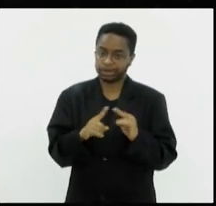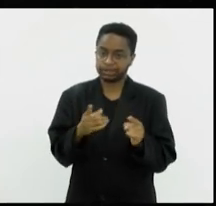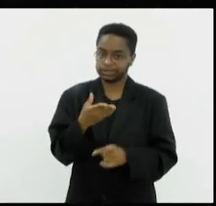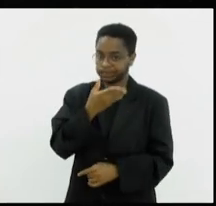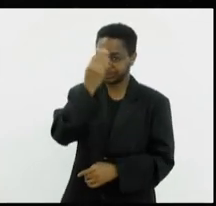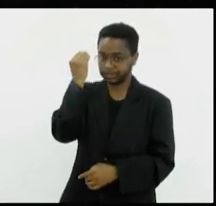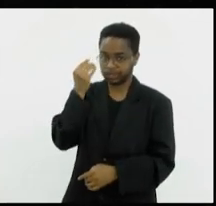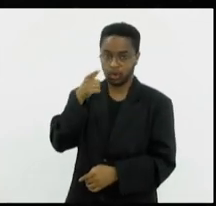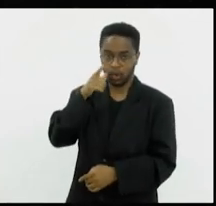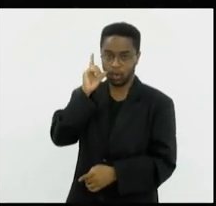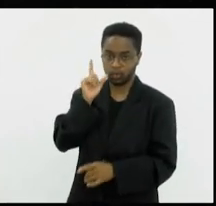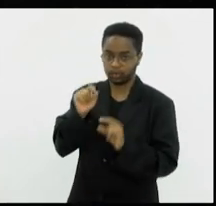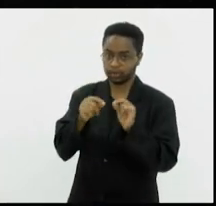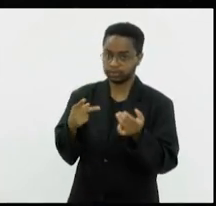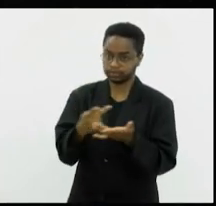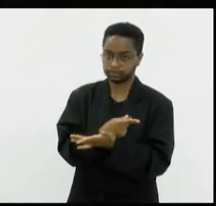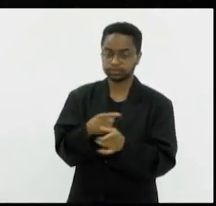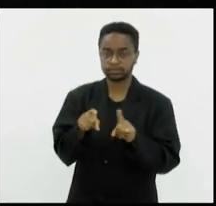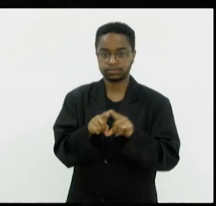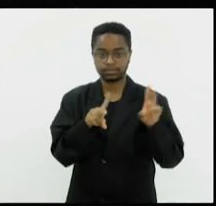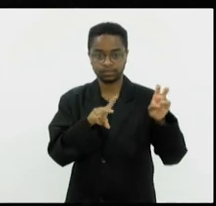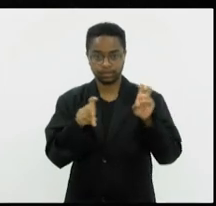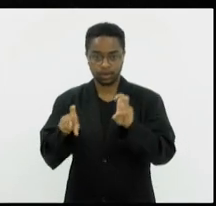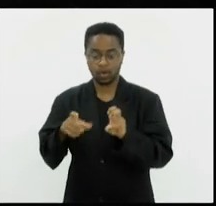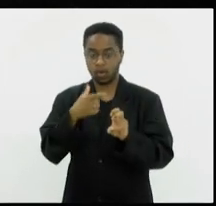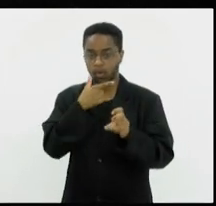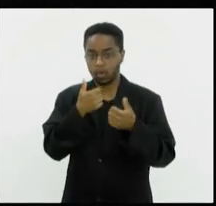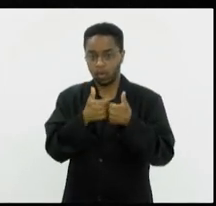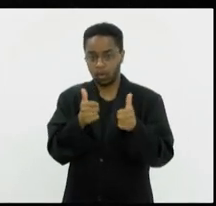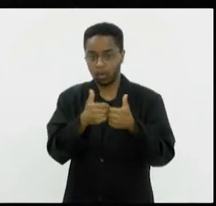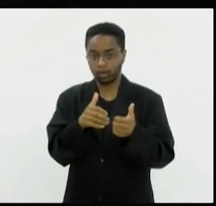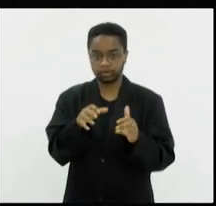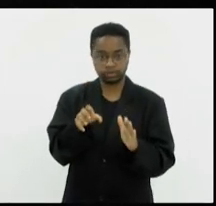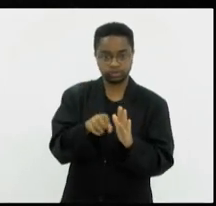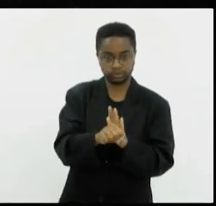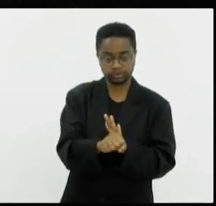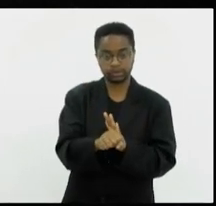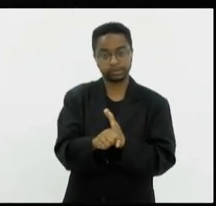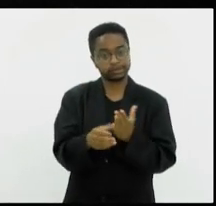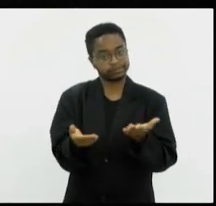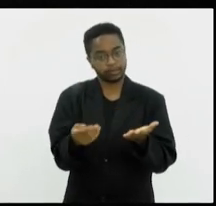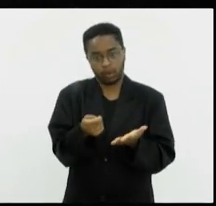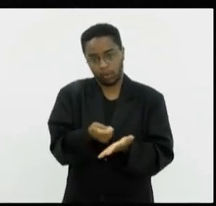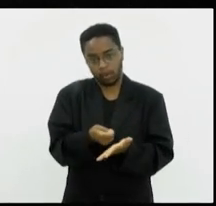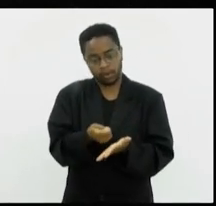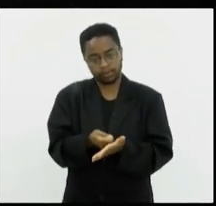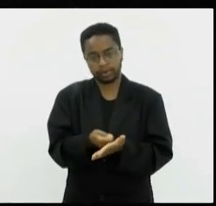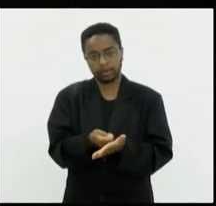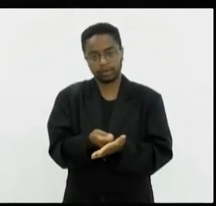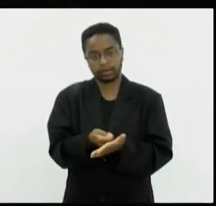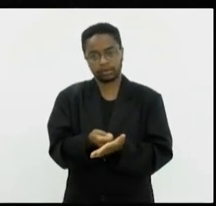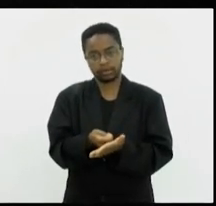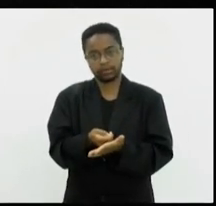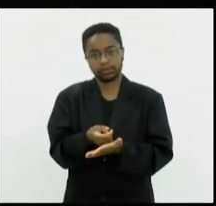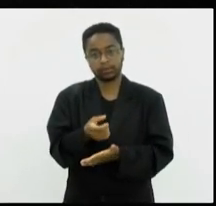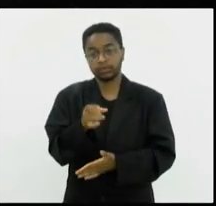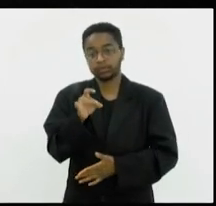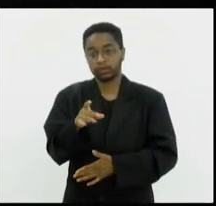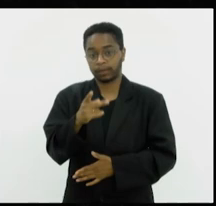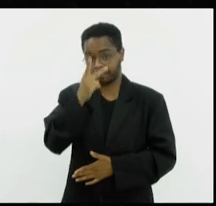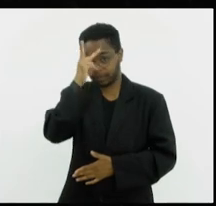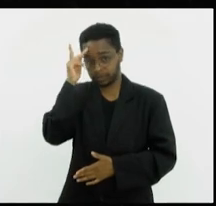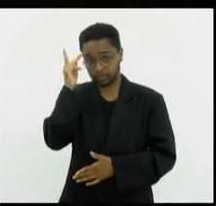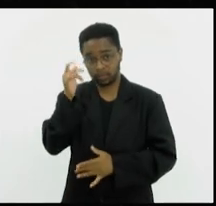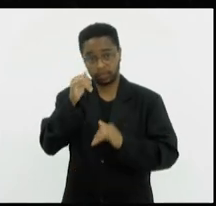pro dia de ontem e o tema do sequestro do Ônibus é um tema que obriga não apenas aqueles que militam